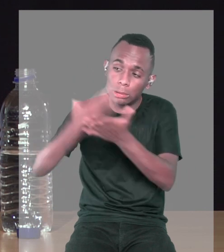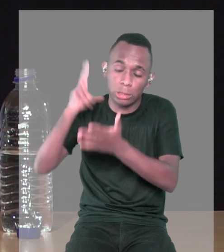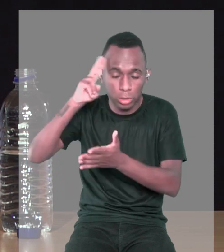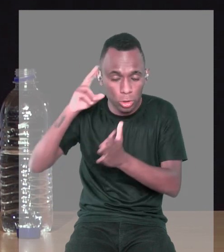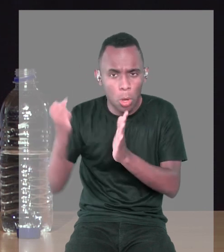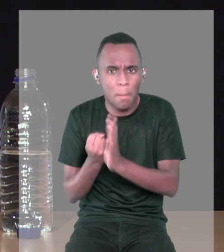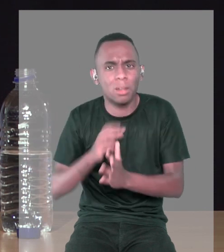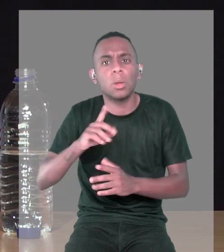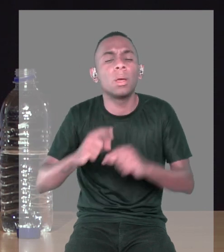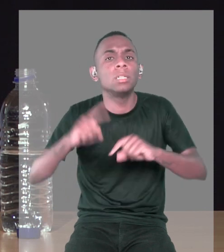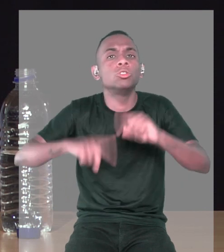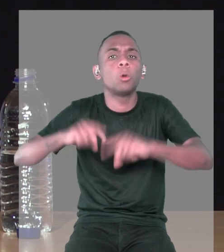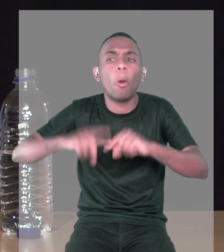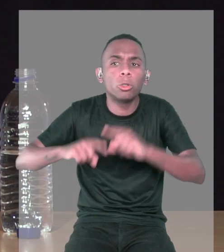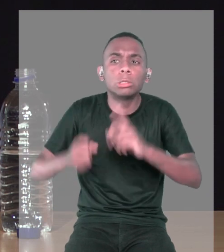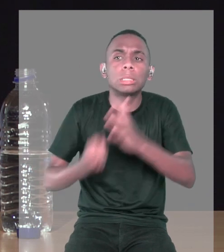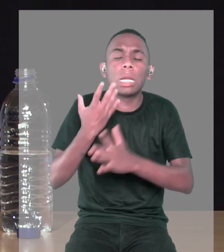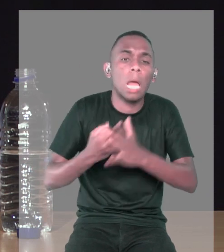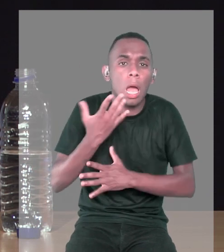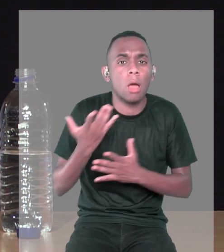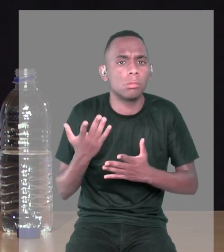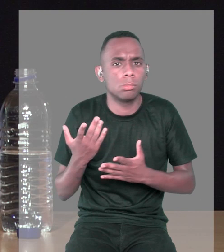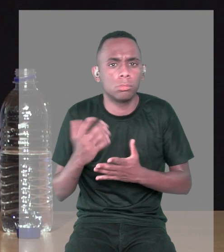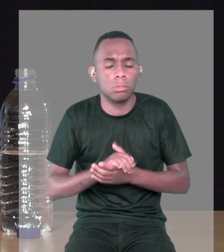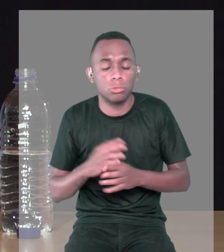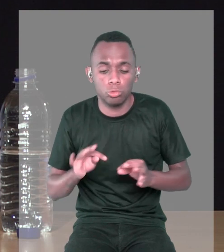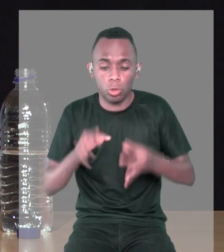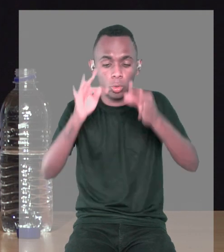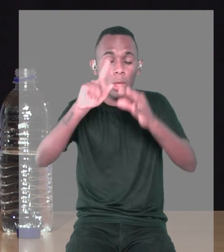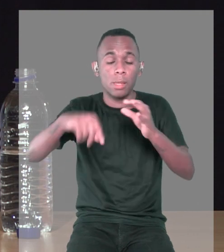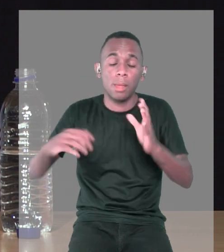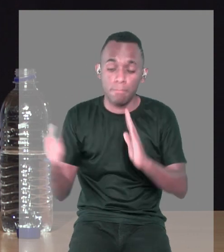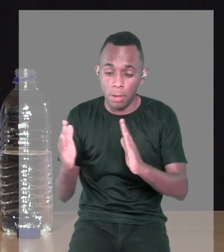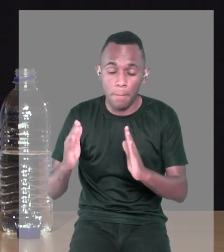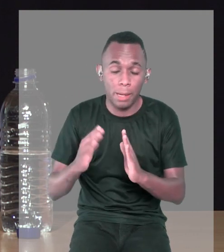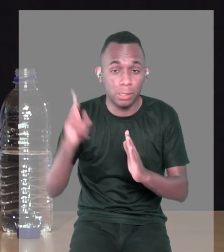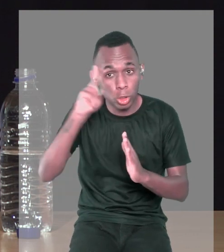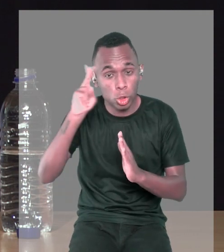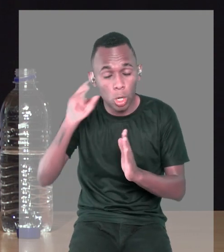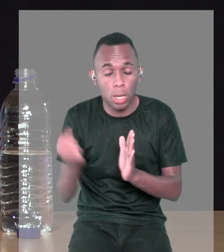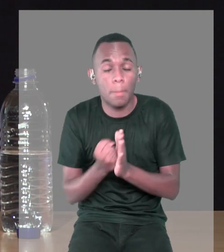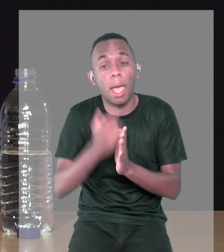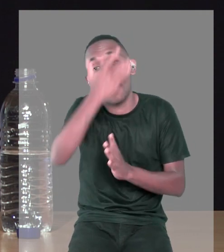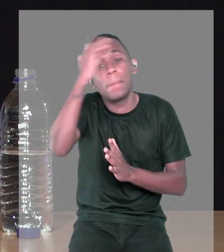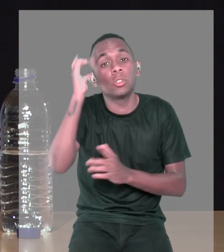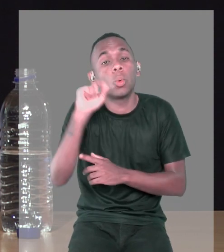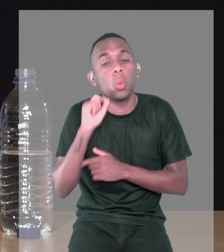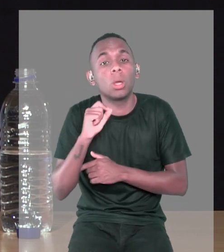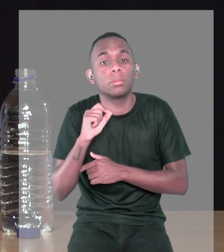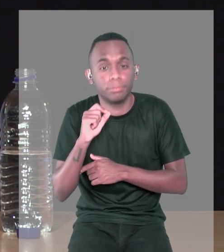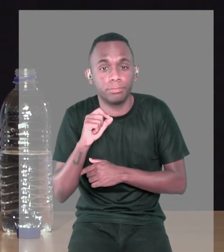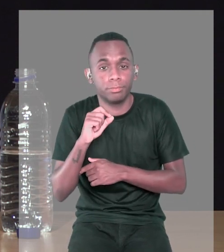abundância de máquinas ou de procedimentos industriais e digitais. Esse regime histórico é aquele para o qual